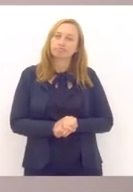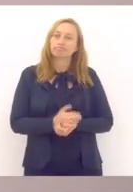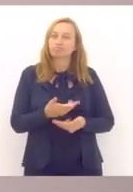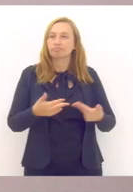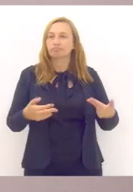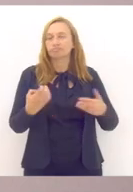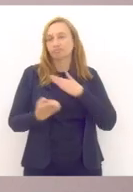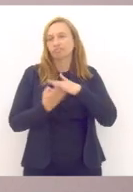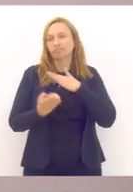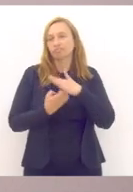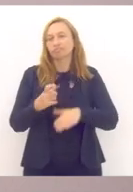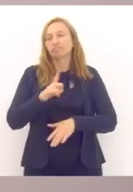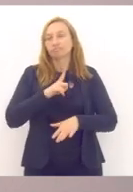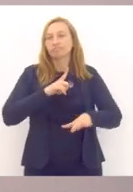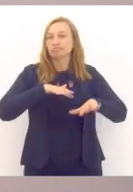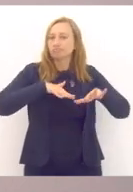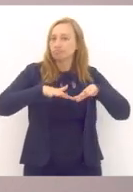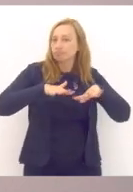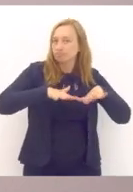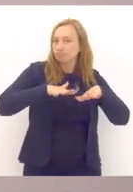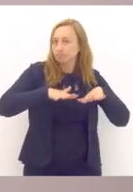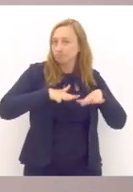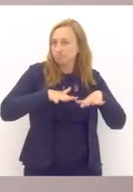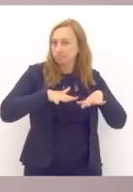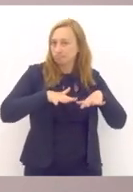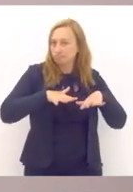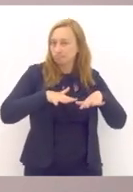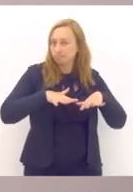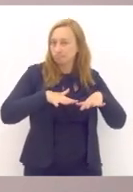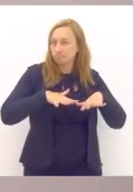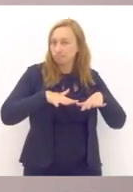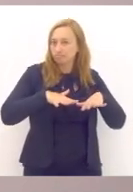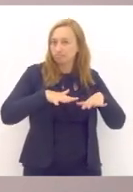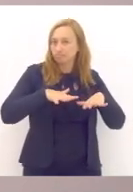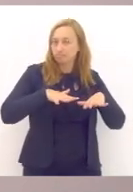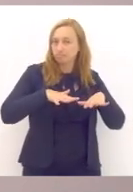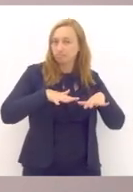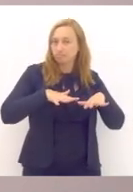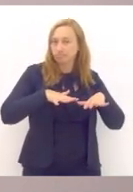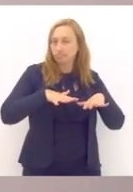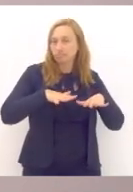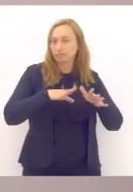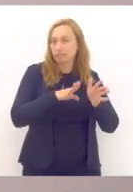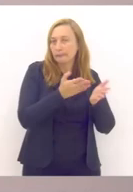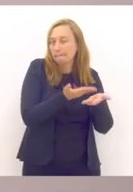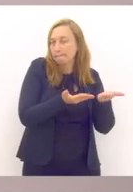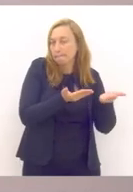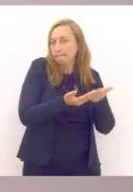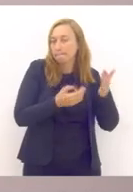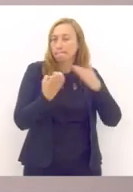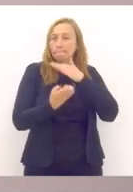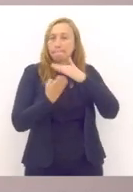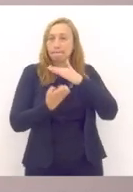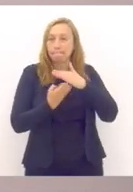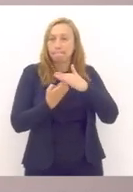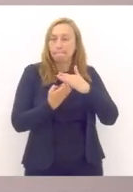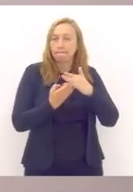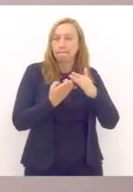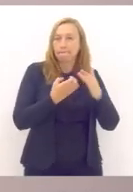Vamos lá, existe um movimento de desindustrialização no mundo, em especial no Rio de Janeiro.